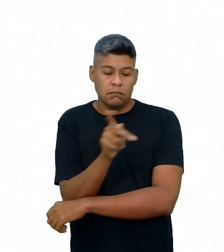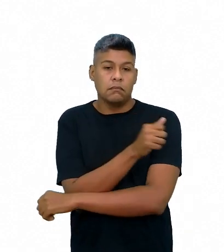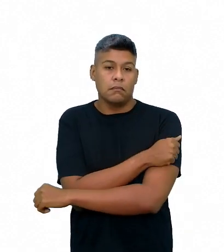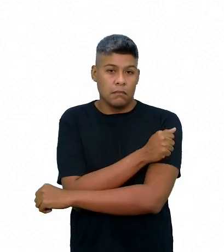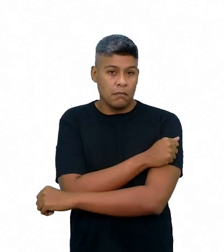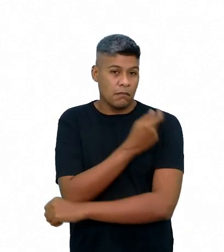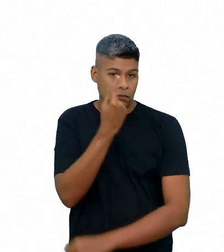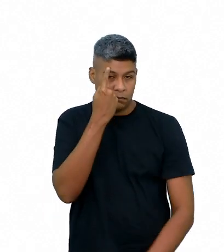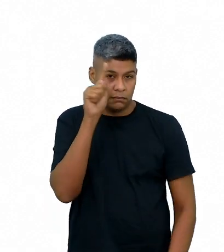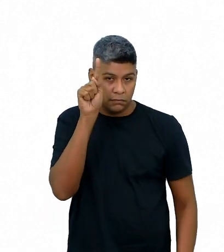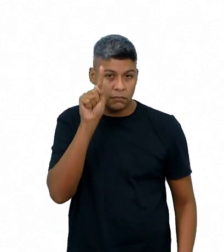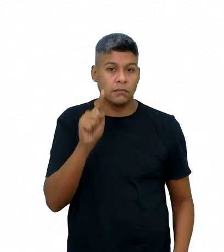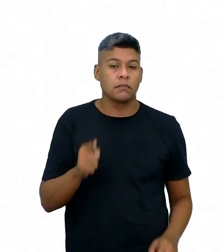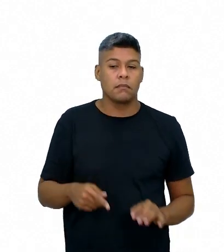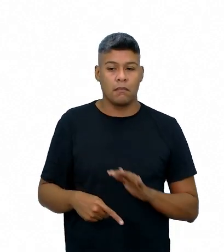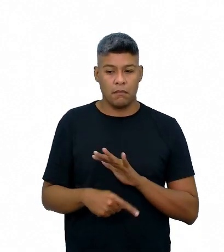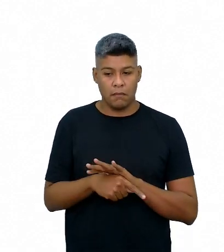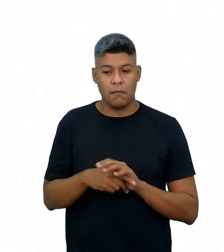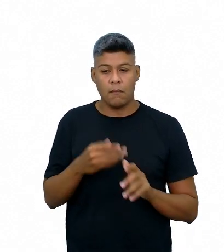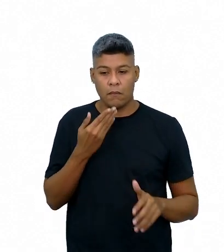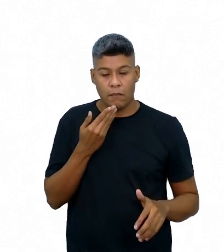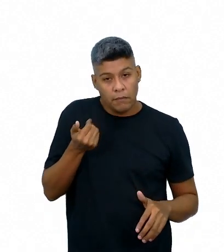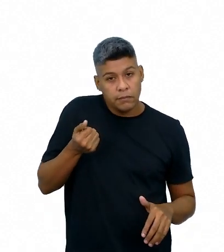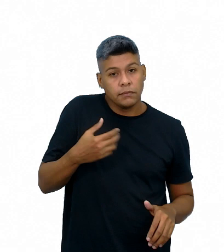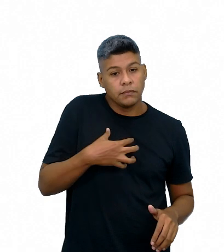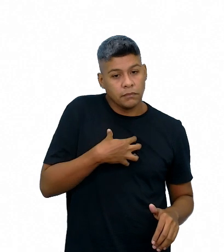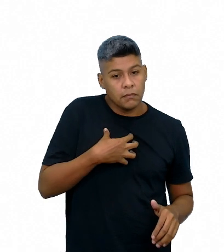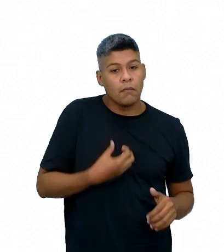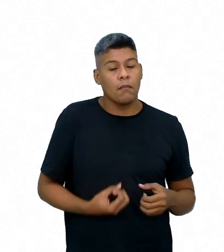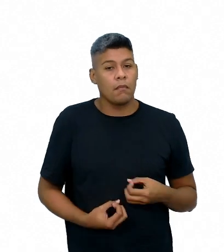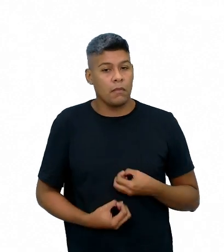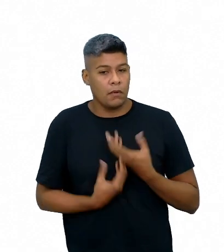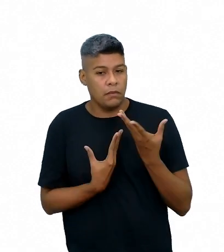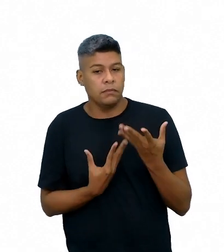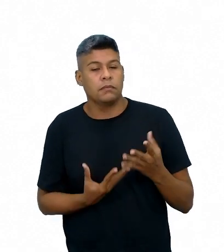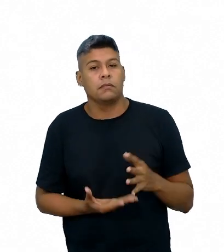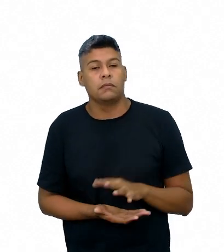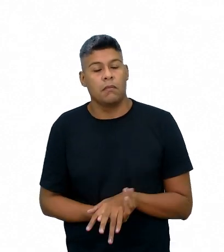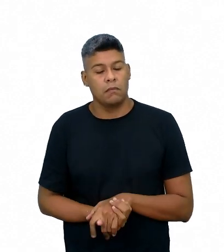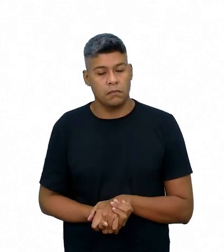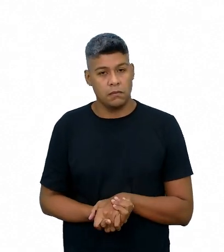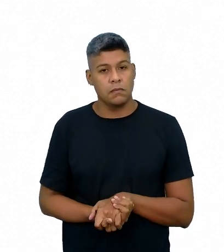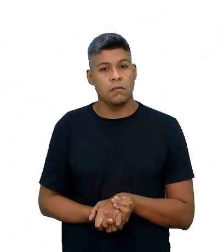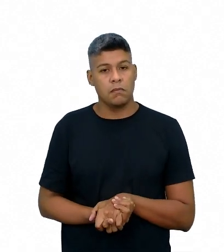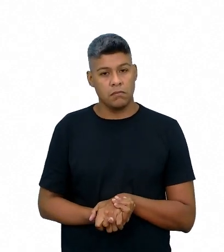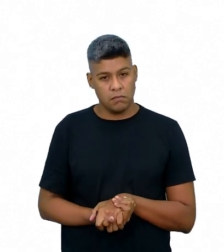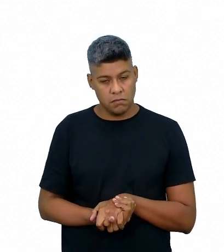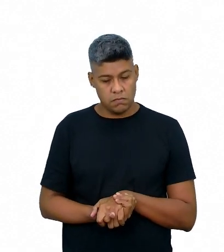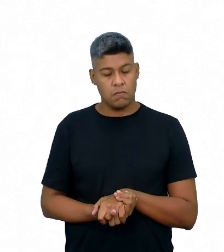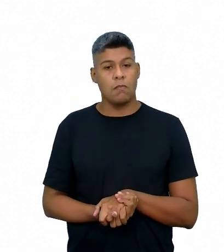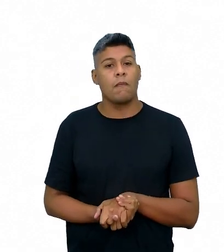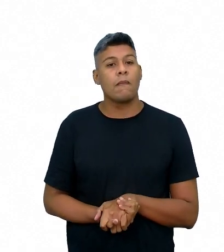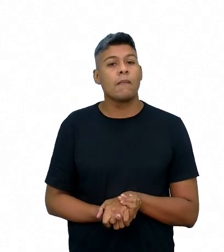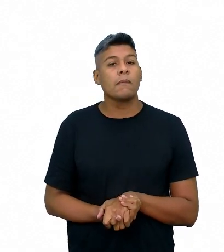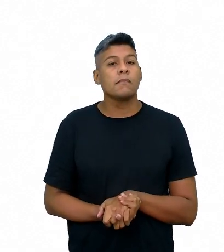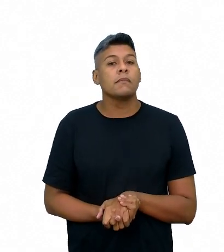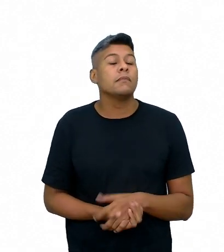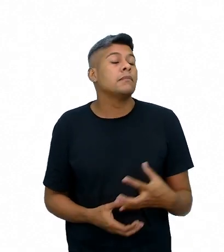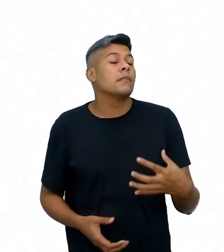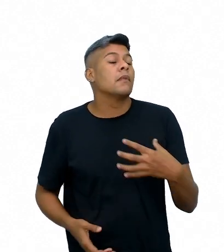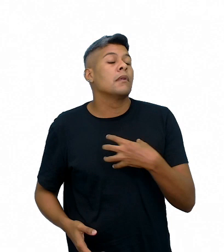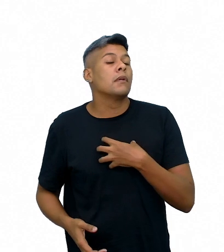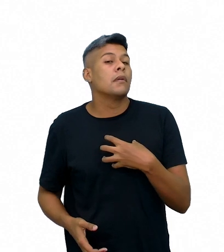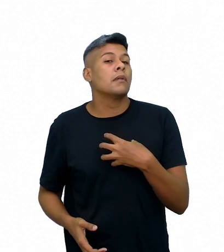trocando ideias a respeito da melhor maneira de se expressar, da melhor maneira de dar sentido, né? Aí